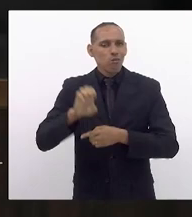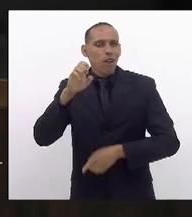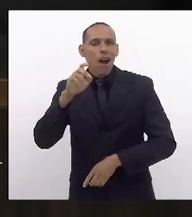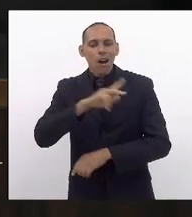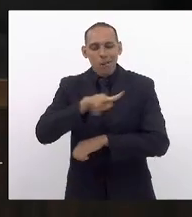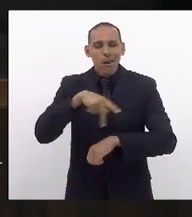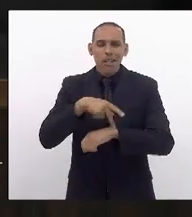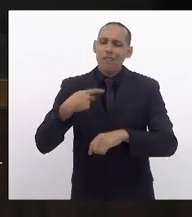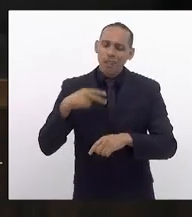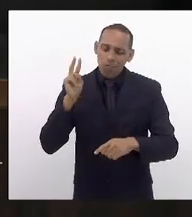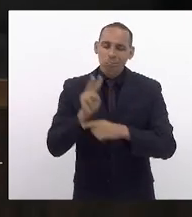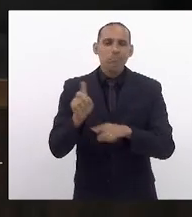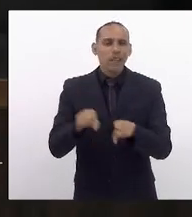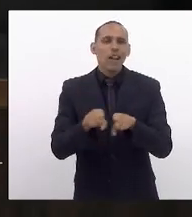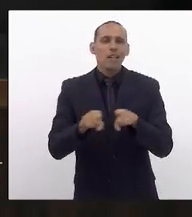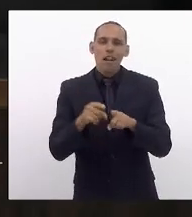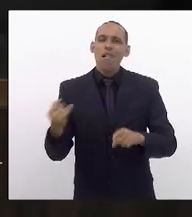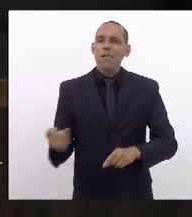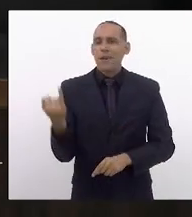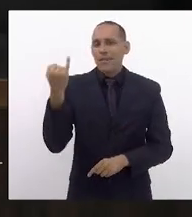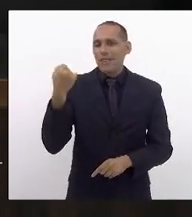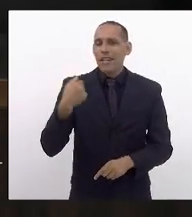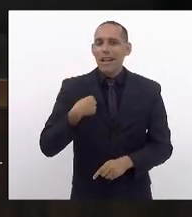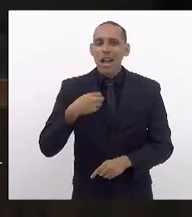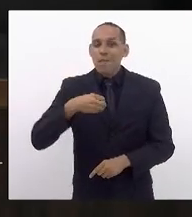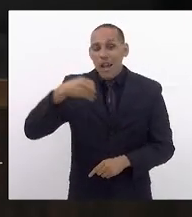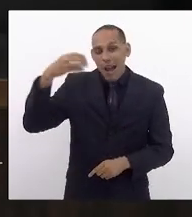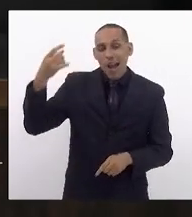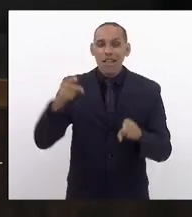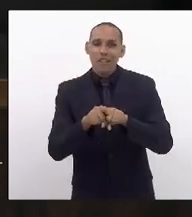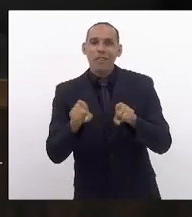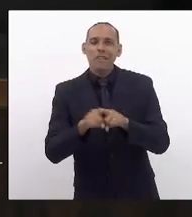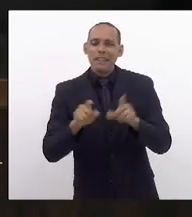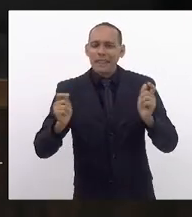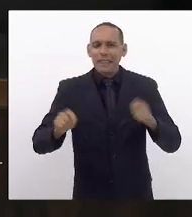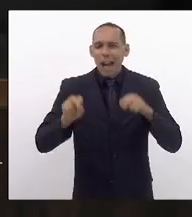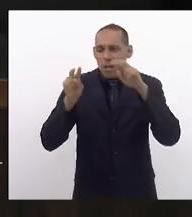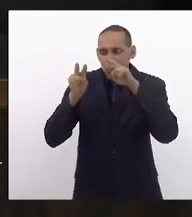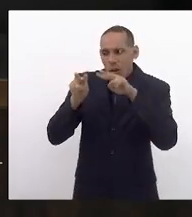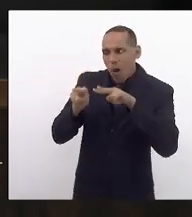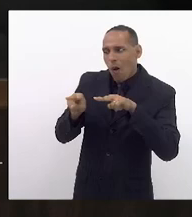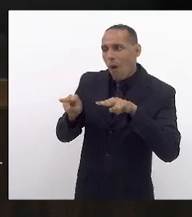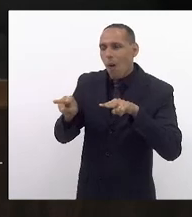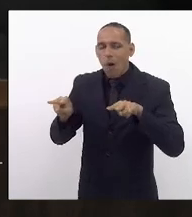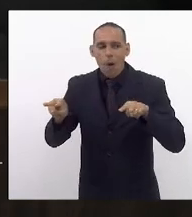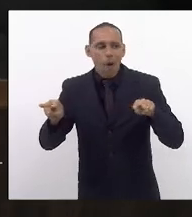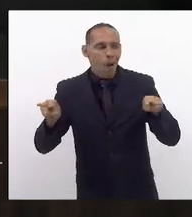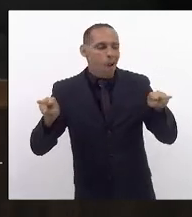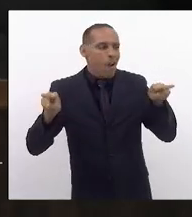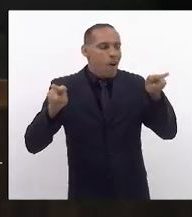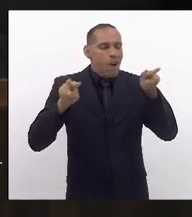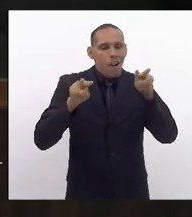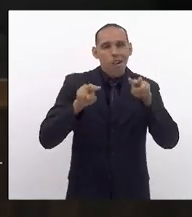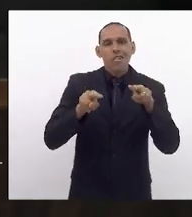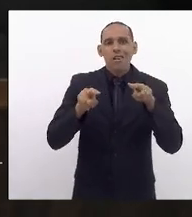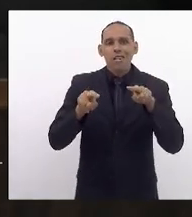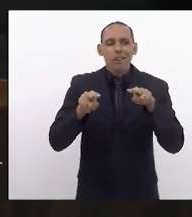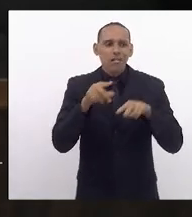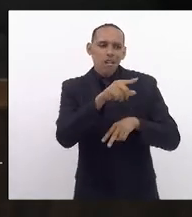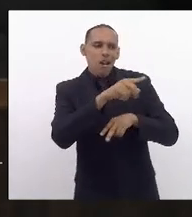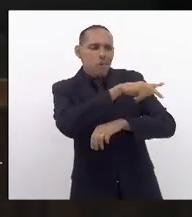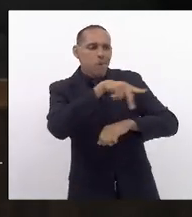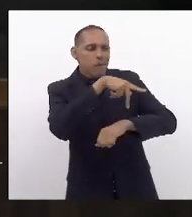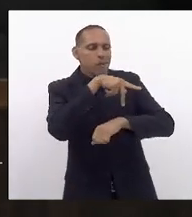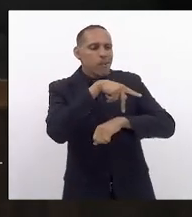também defendo muito isso. Faço viagens quando tenho um olhar e vejo que naquele